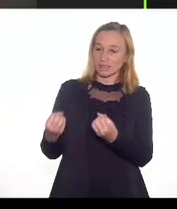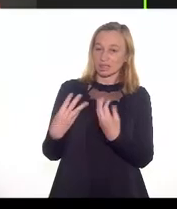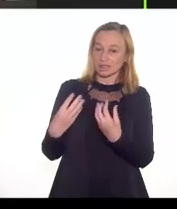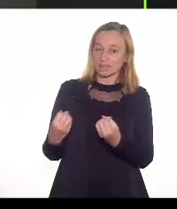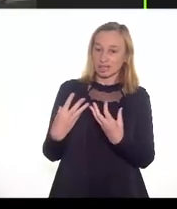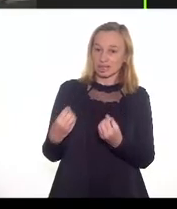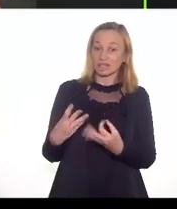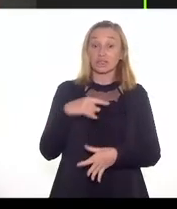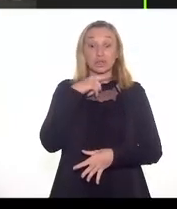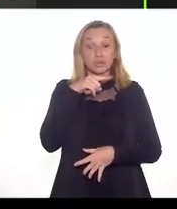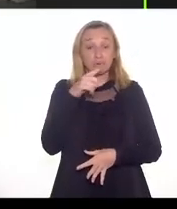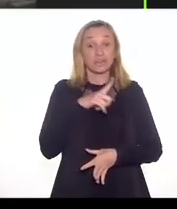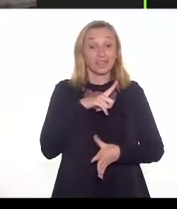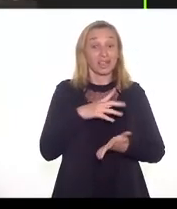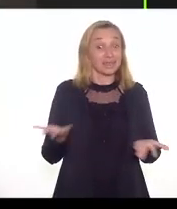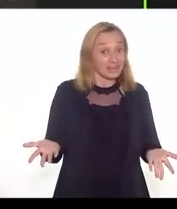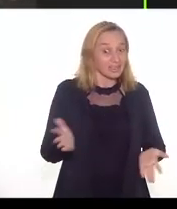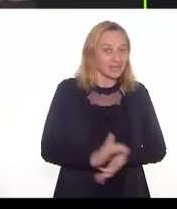dúvidas.